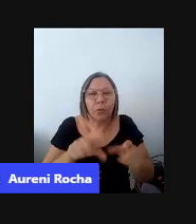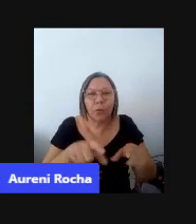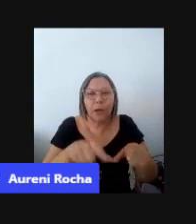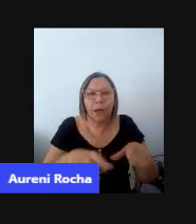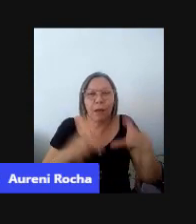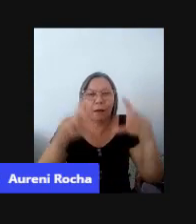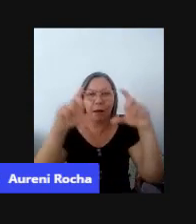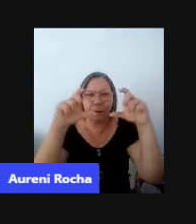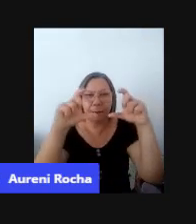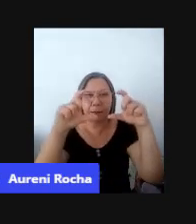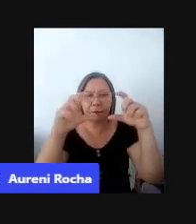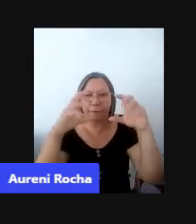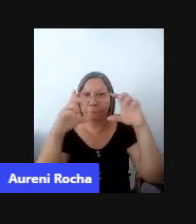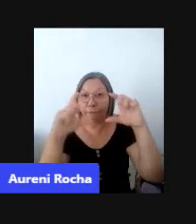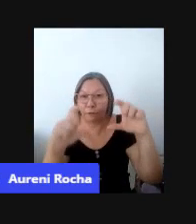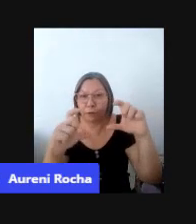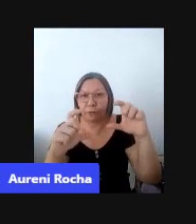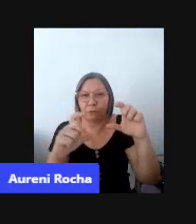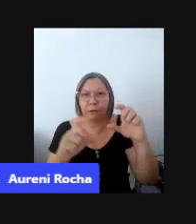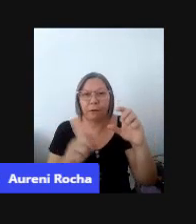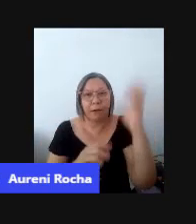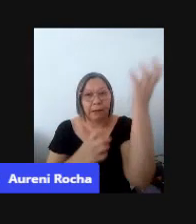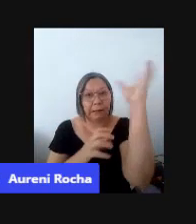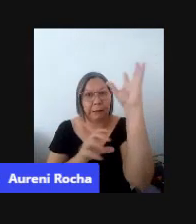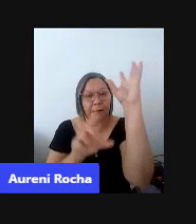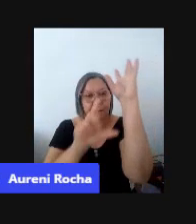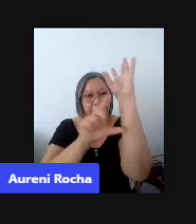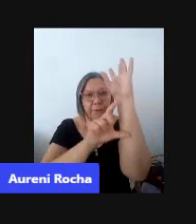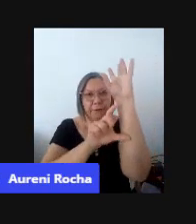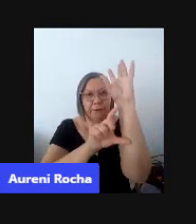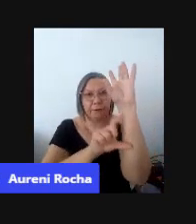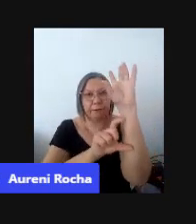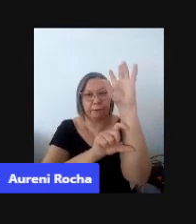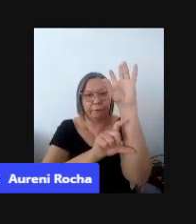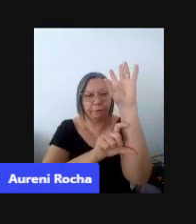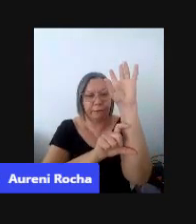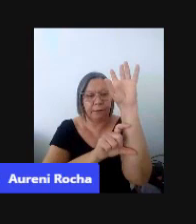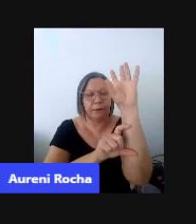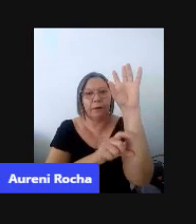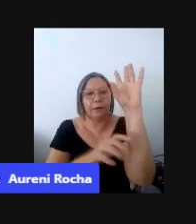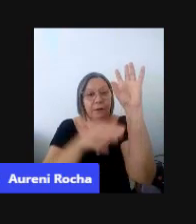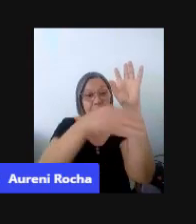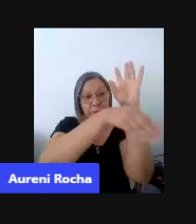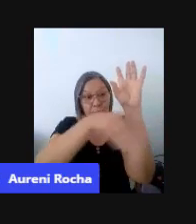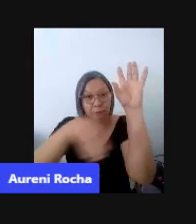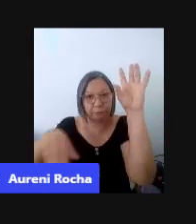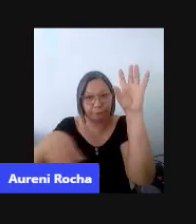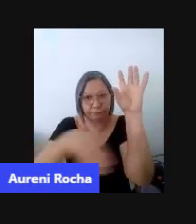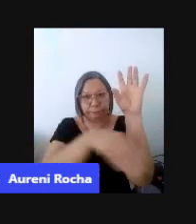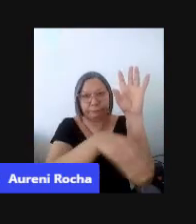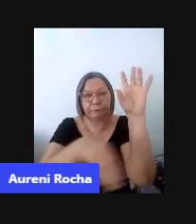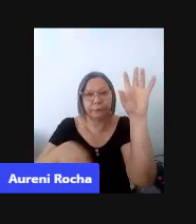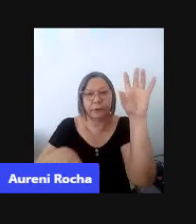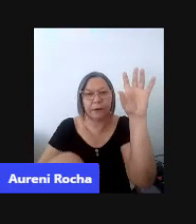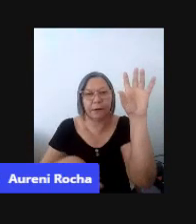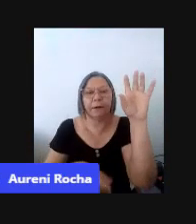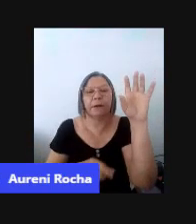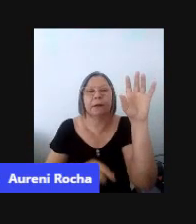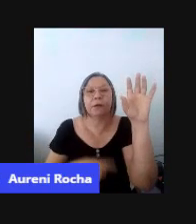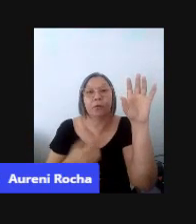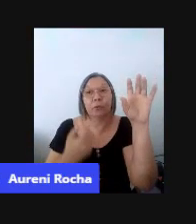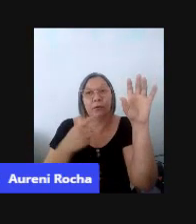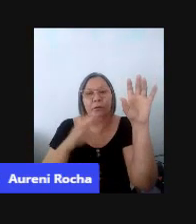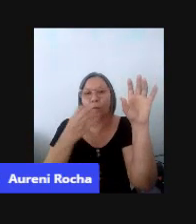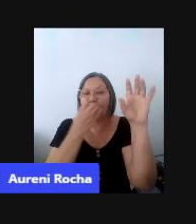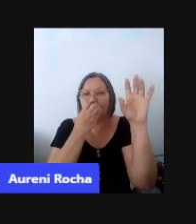são muito práticas, você coloca elas na frente do lugar que você quer registrar, e cada vez que um animal passa na